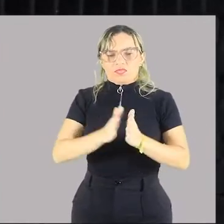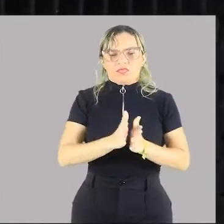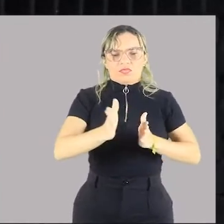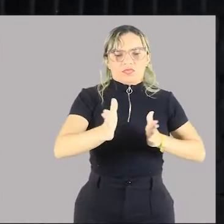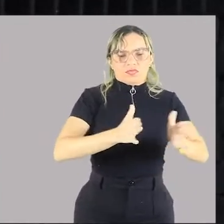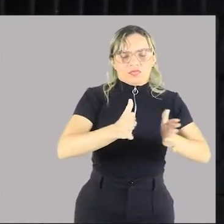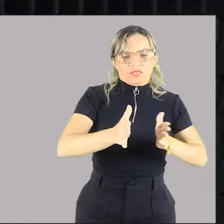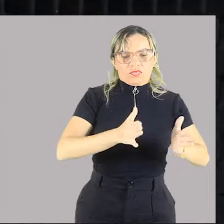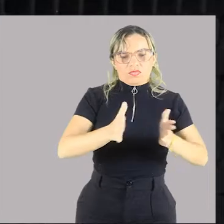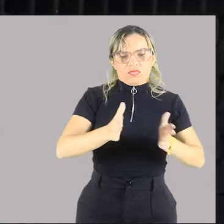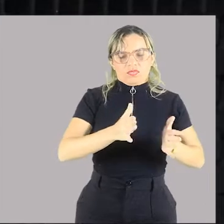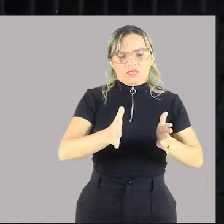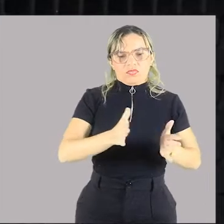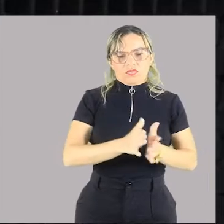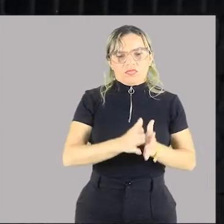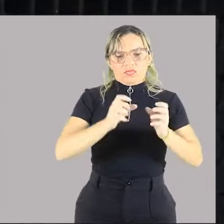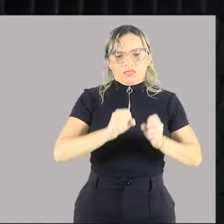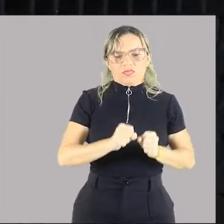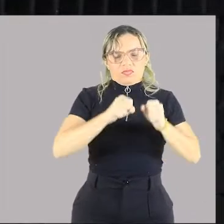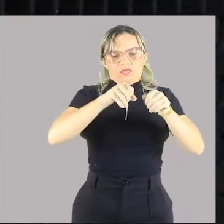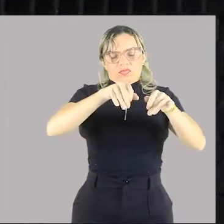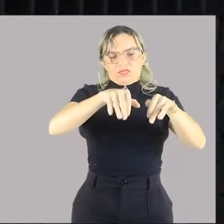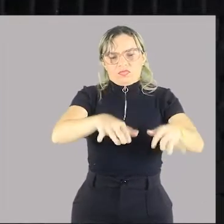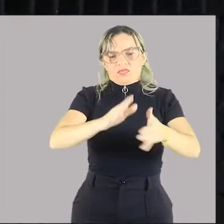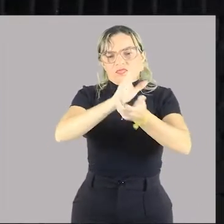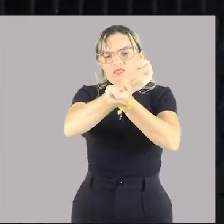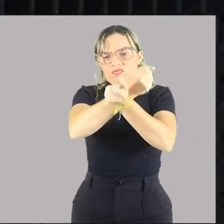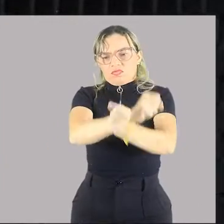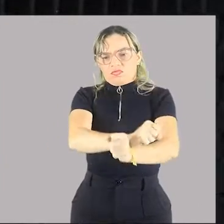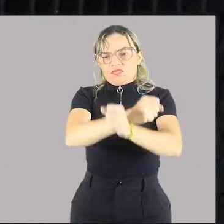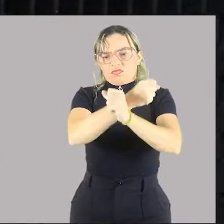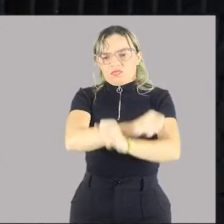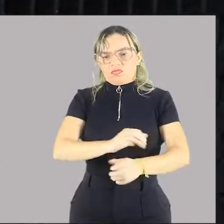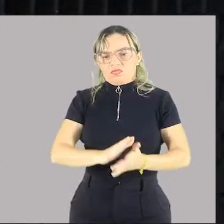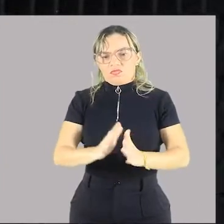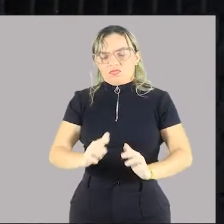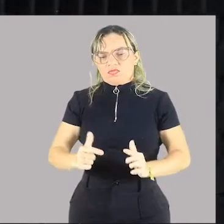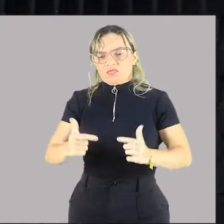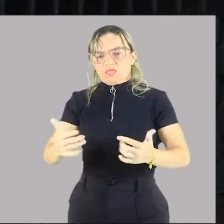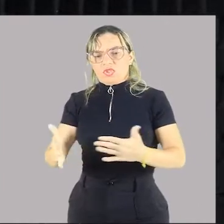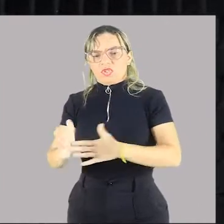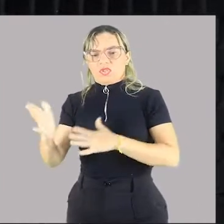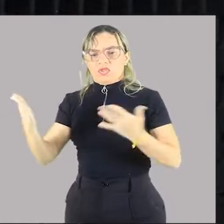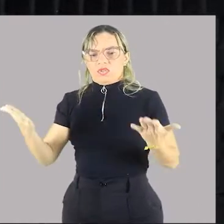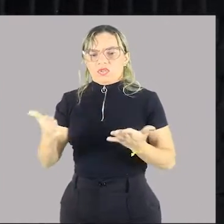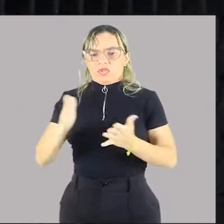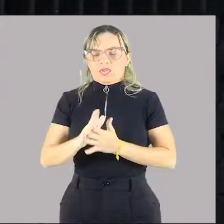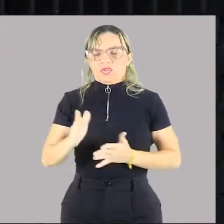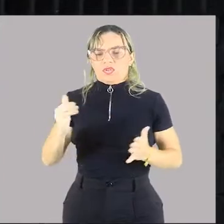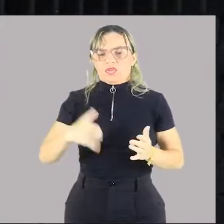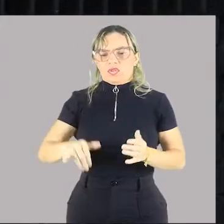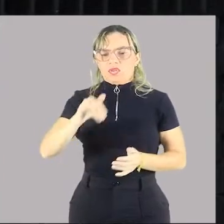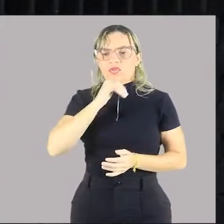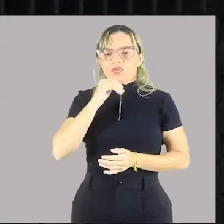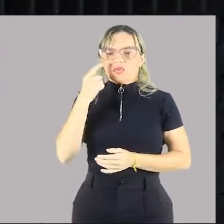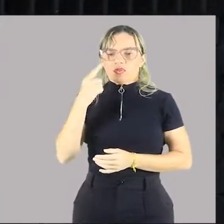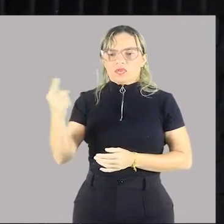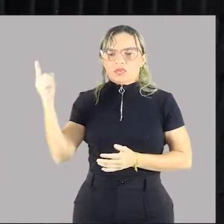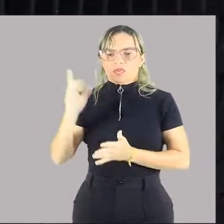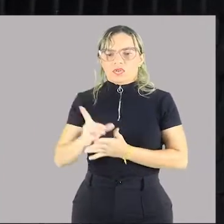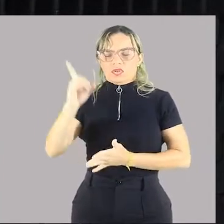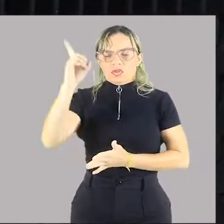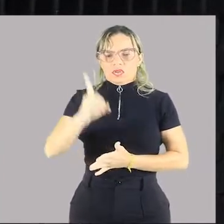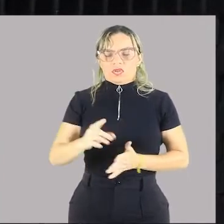período dos primórdios da colonização e da escravidão, nós temos, por exemplo, o direito à